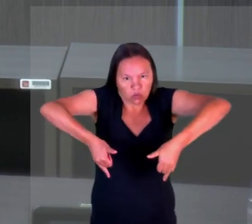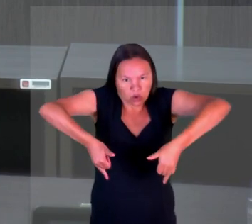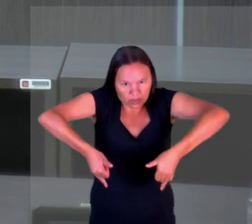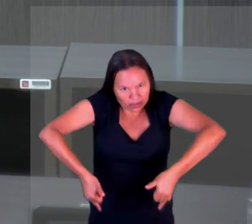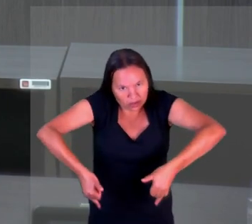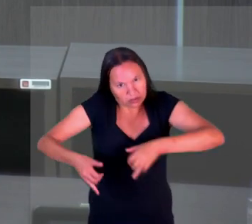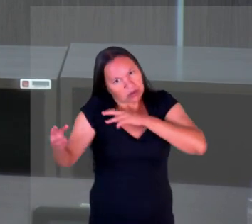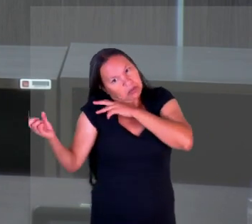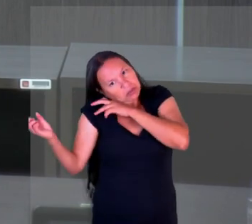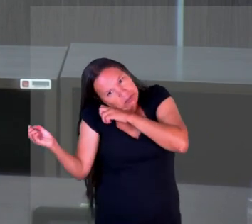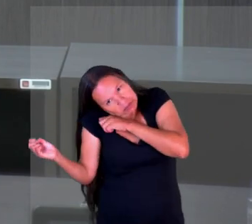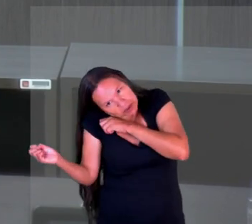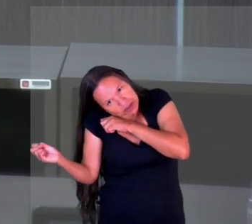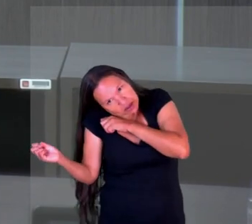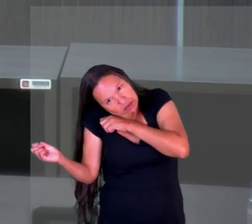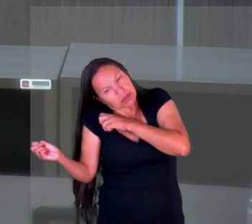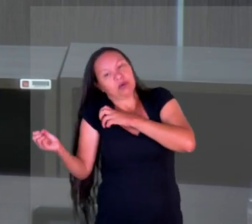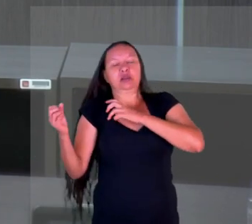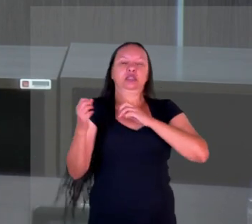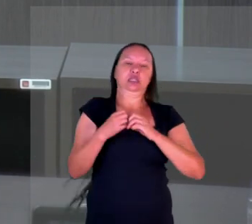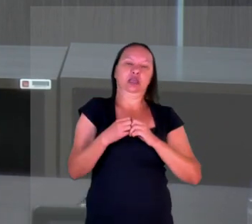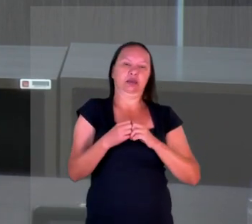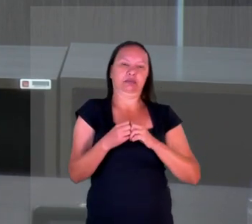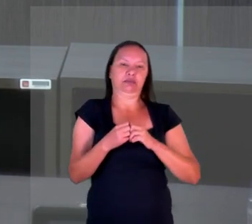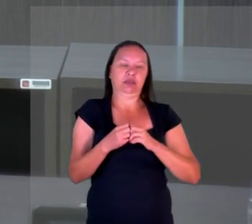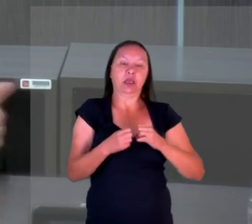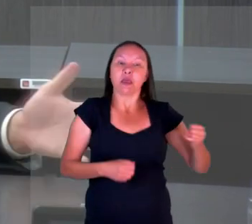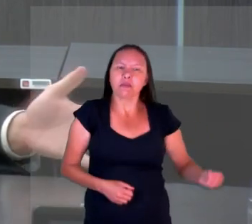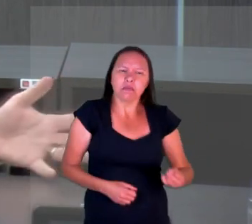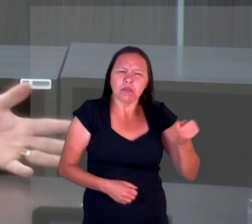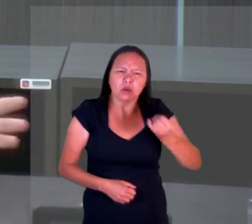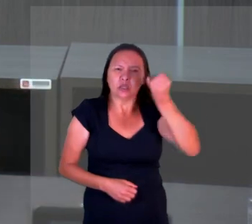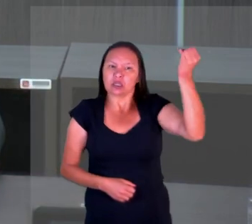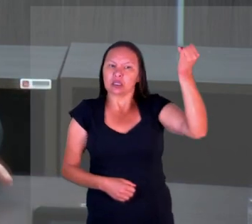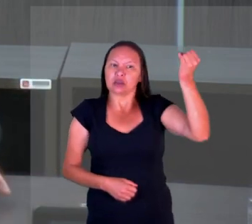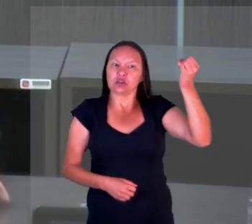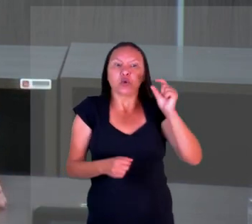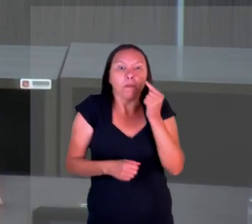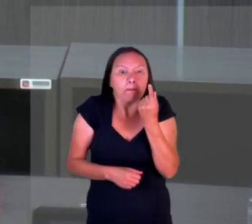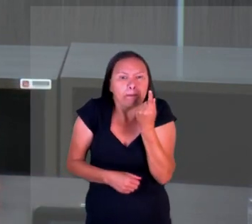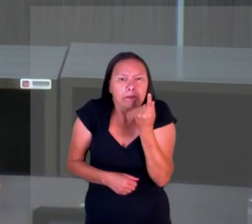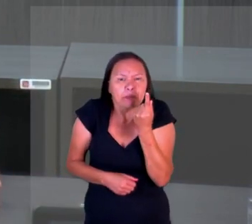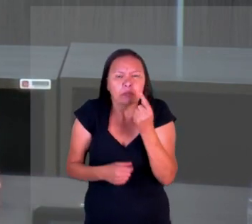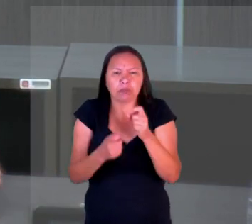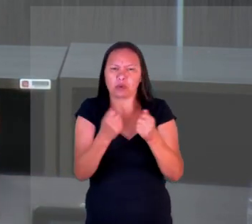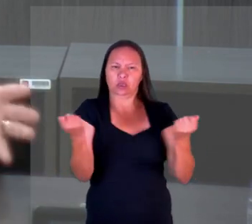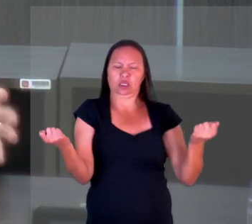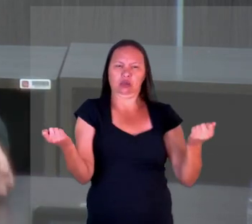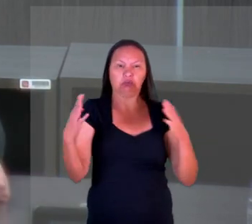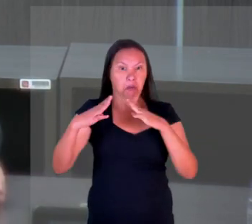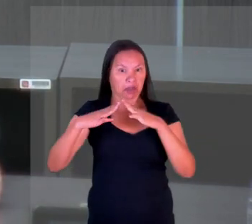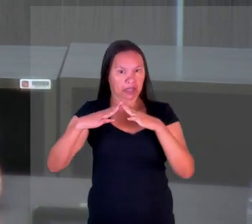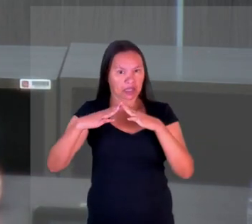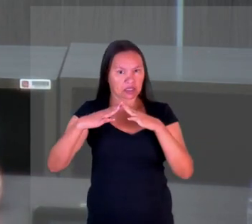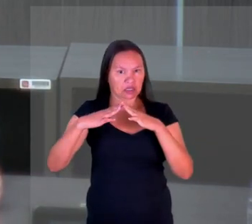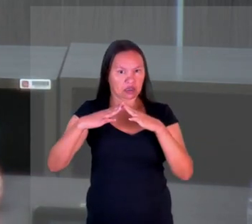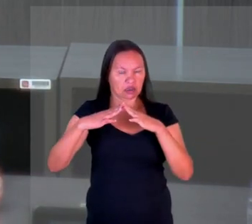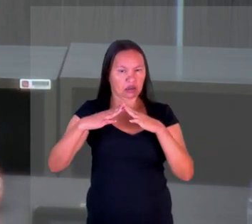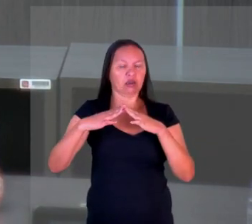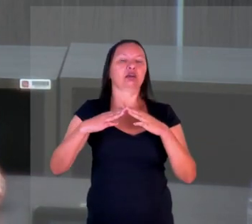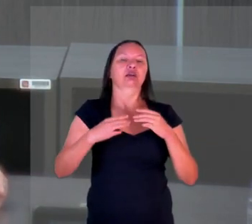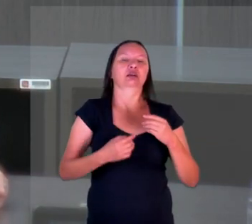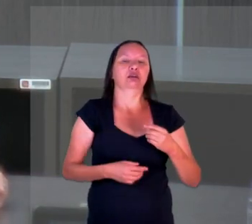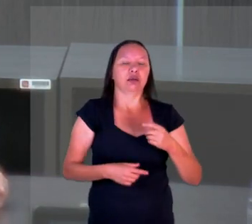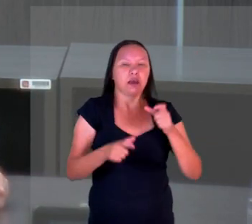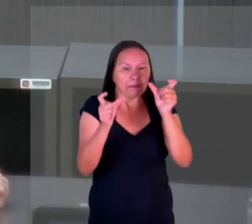dignidade existencial que podemos almejar Então eu queria aqui não poderia deixar de Primeiramente trazer a